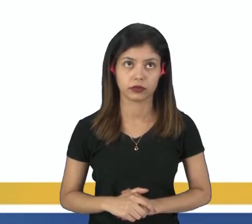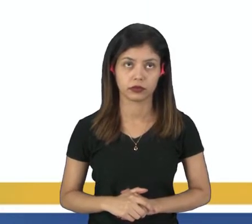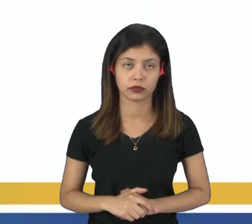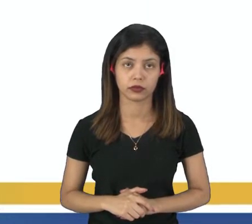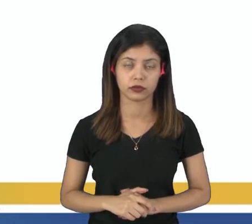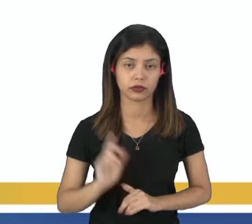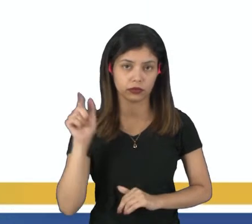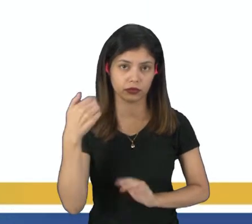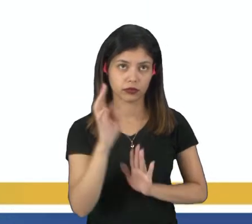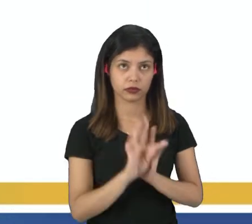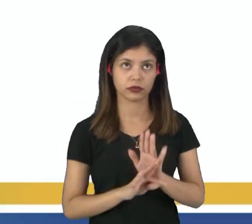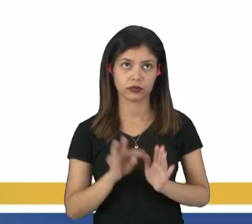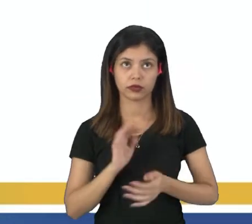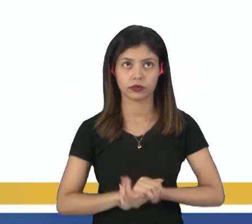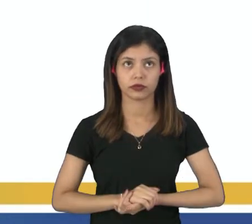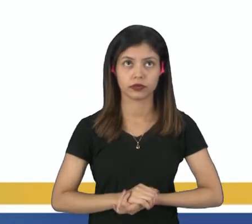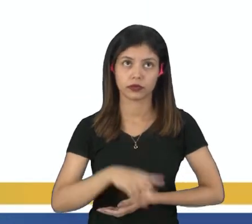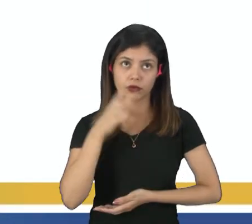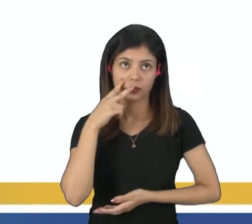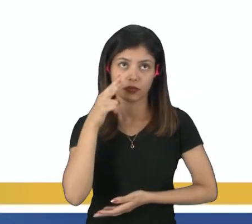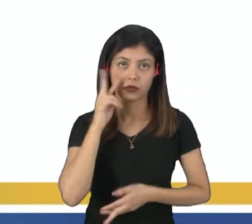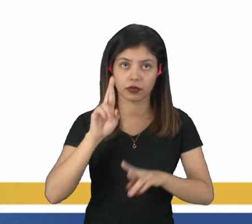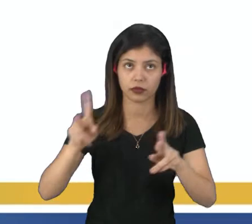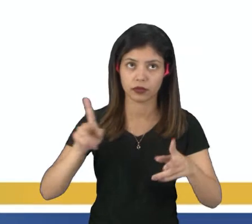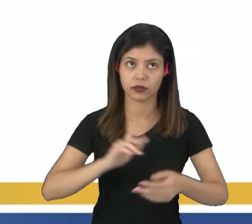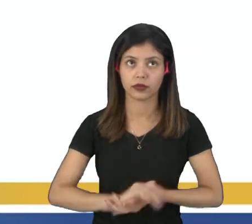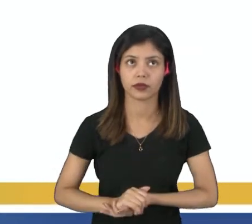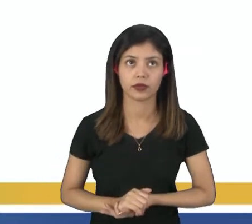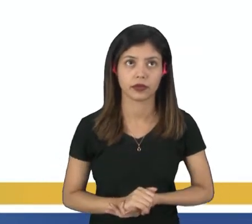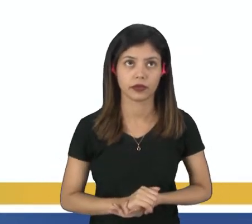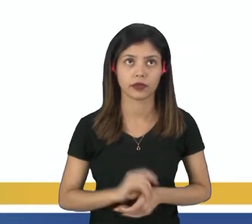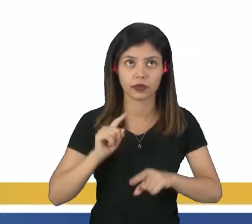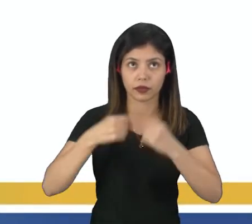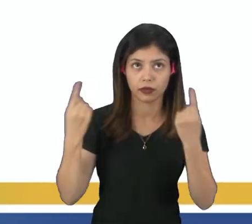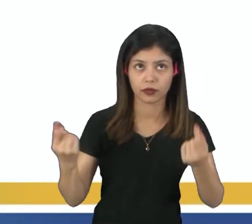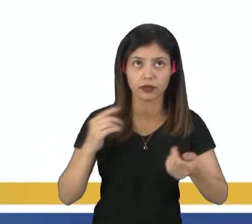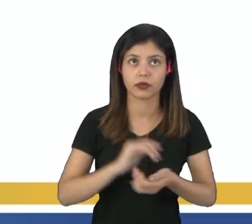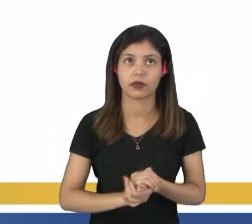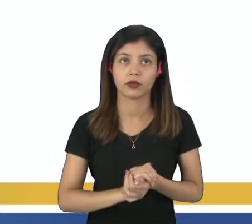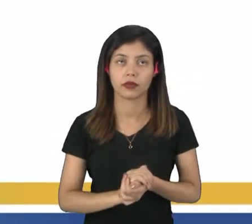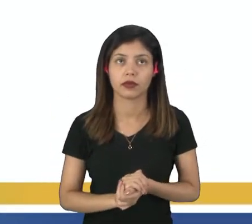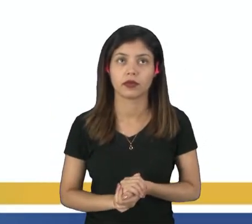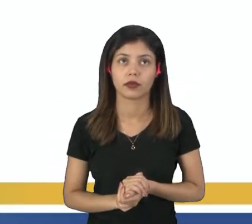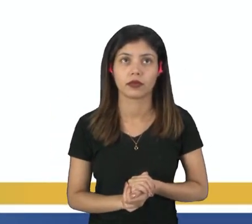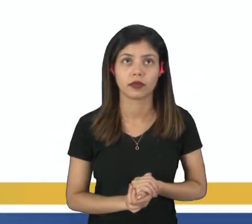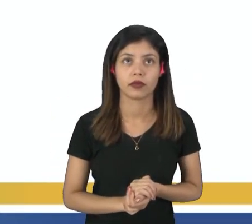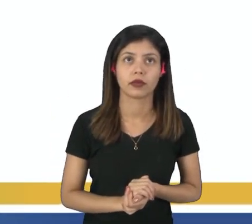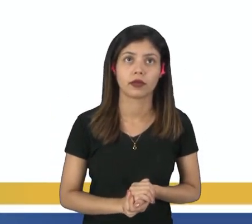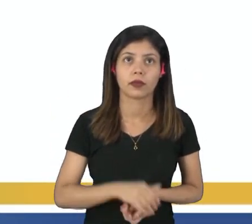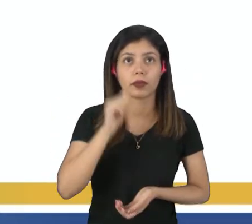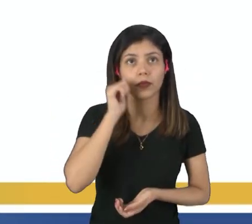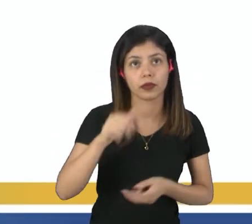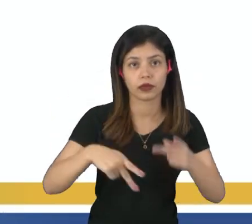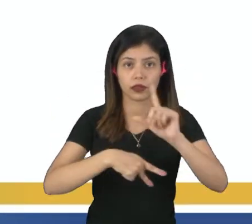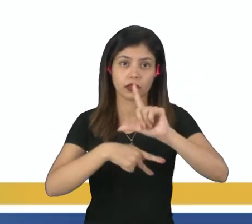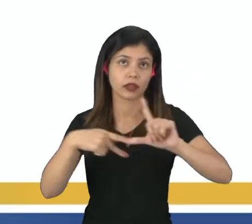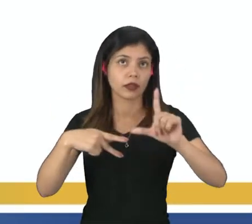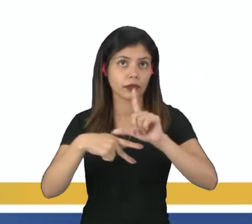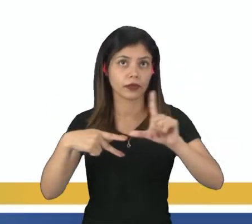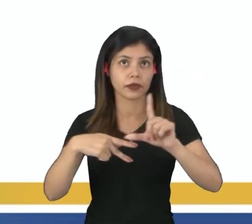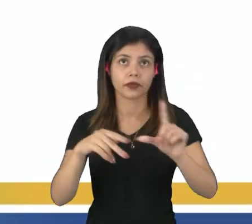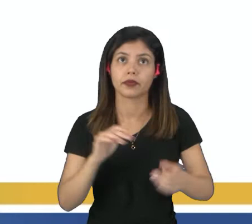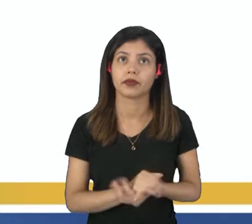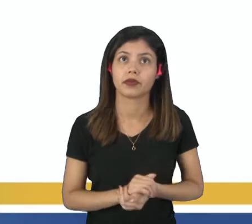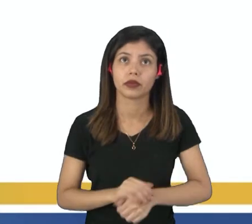Temos aí outro texto. Vejam a diferença. Mas, né, é a forma feminina